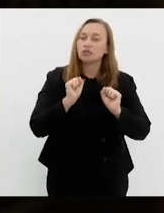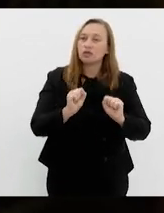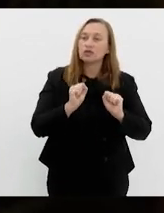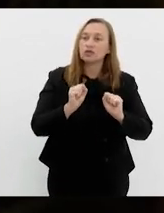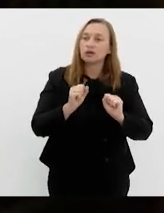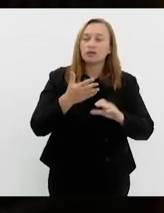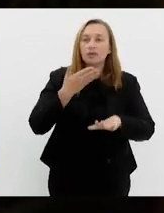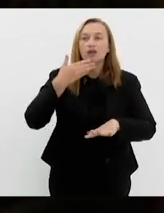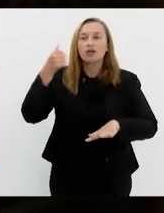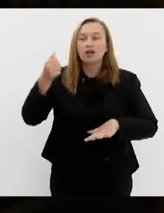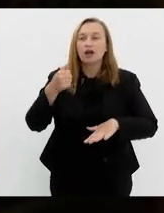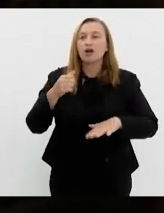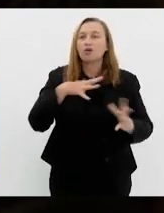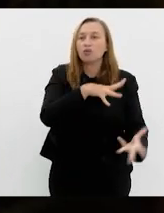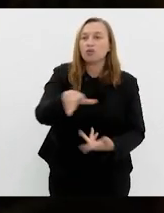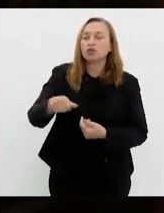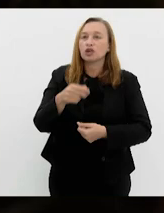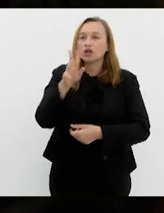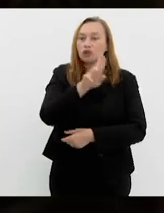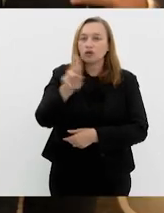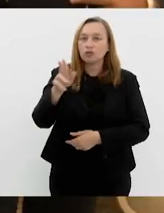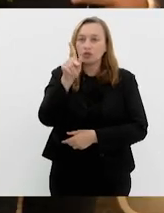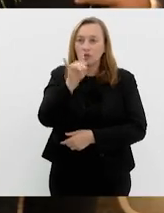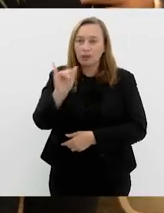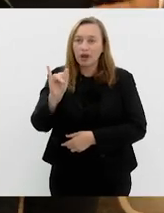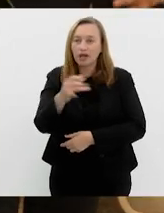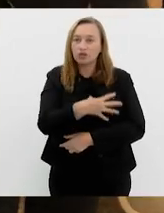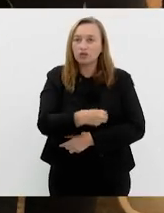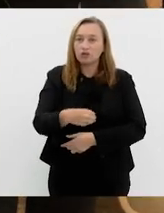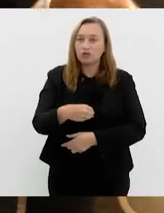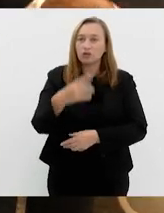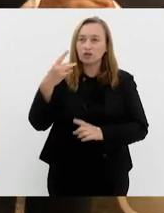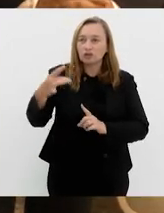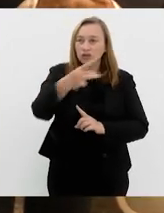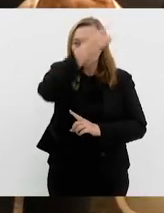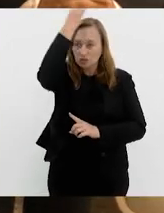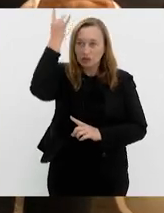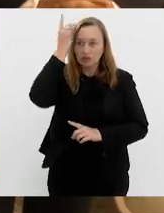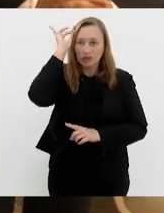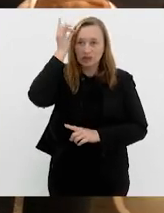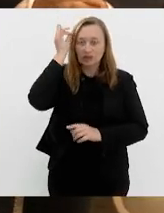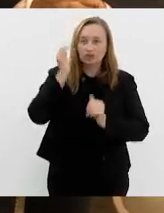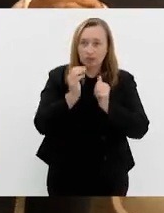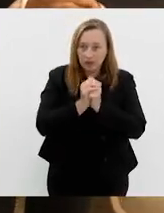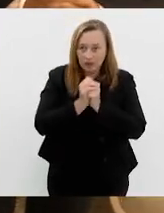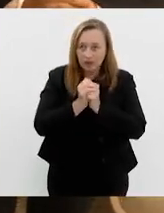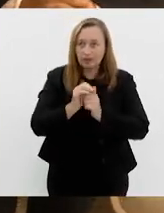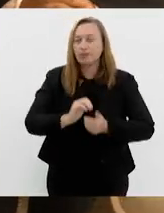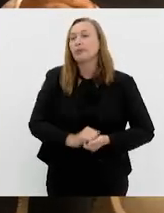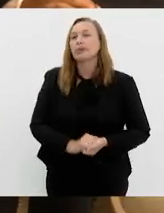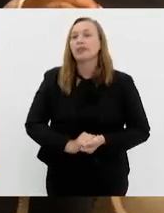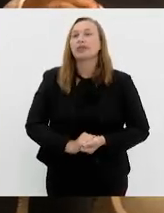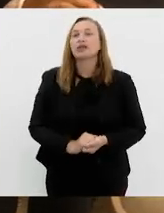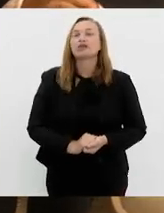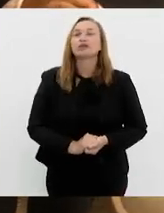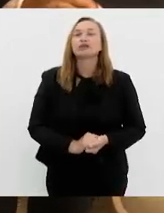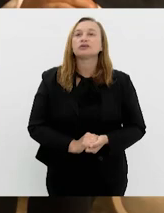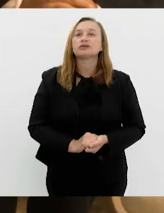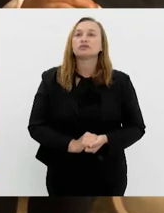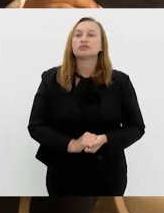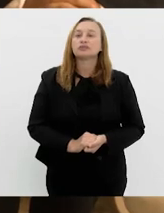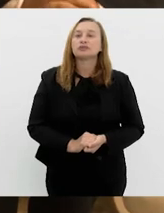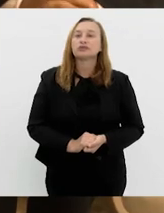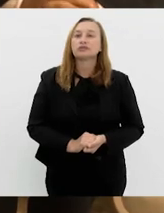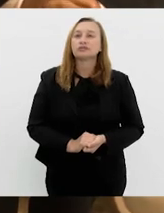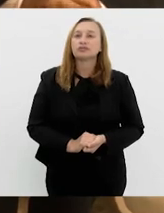guarde a todos em nome do pai e do filho e do Espírito Santo amém por gentileza